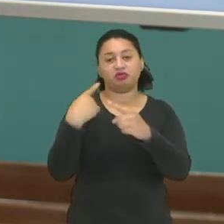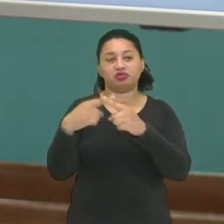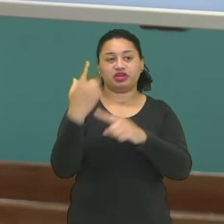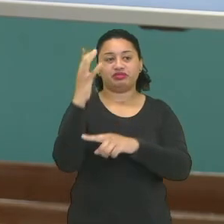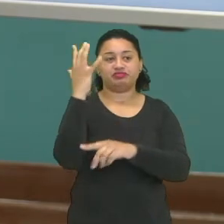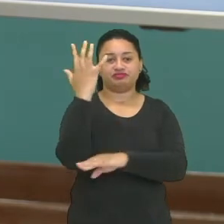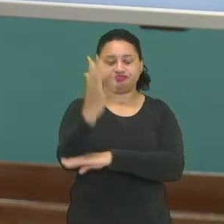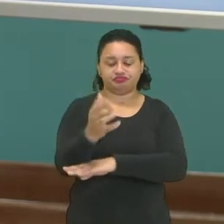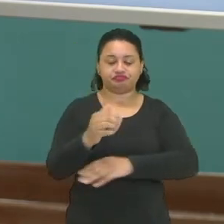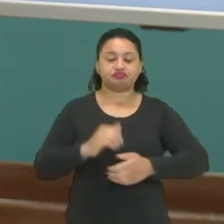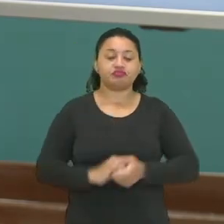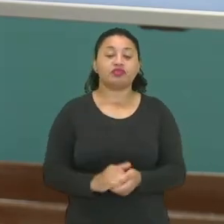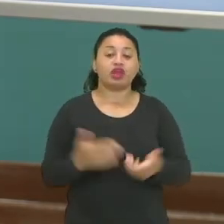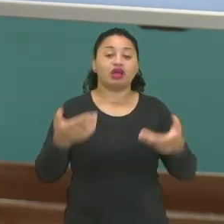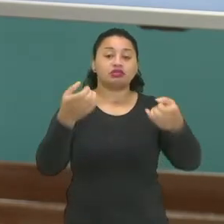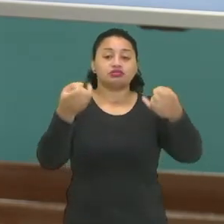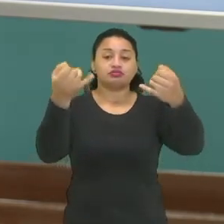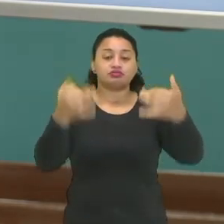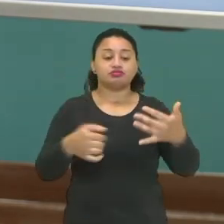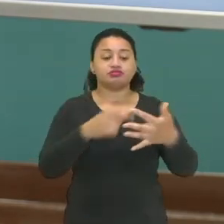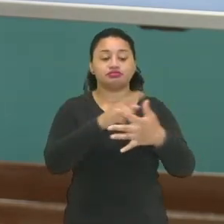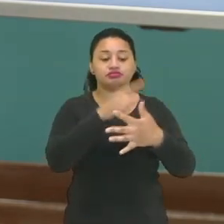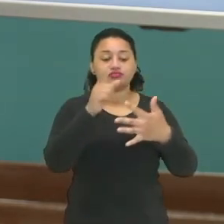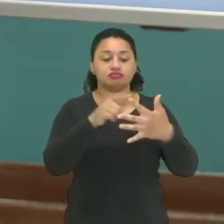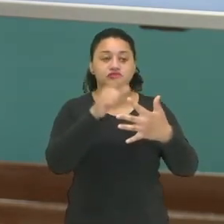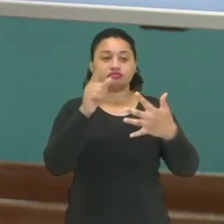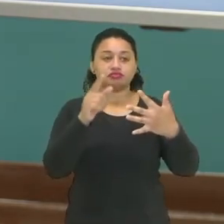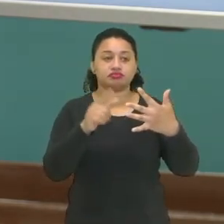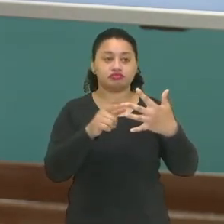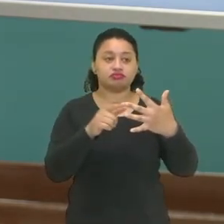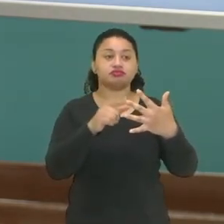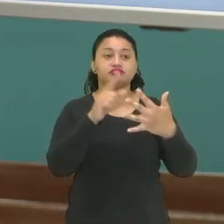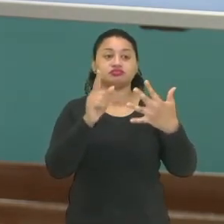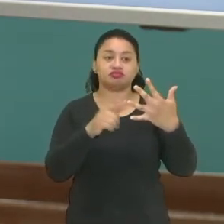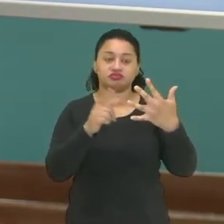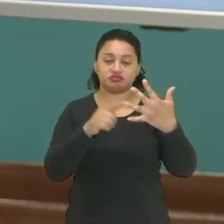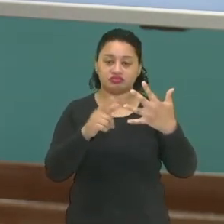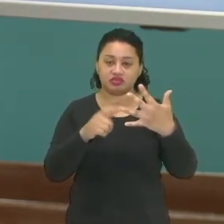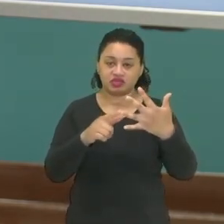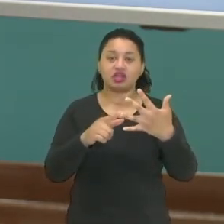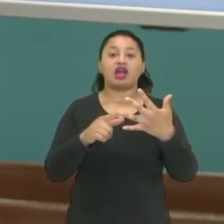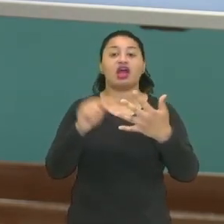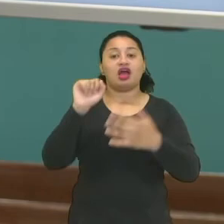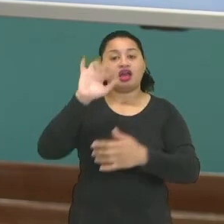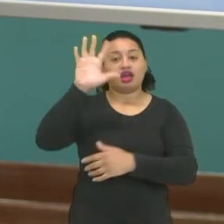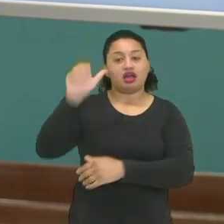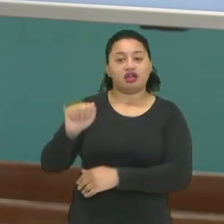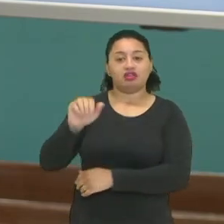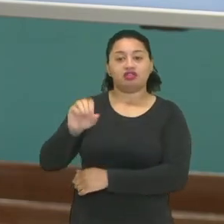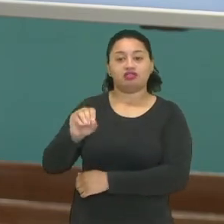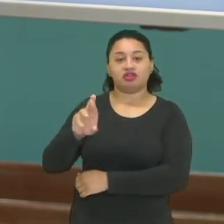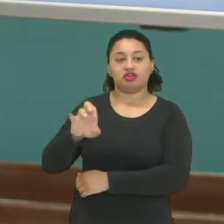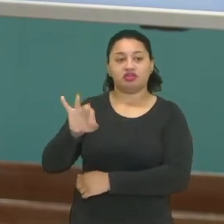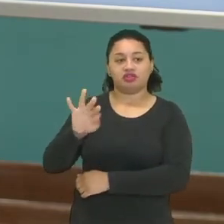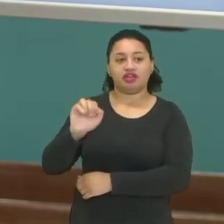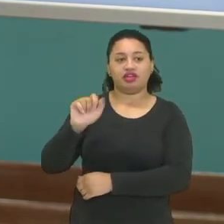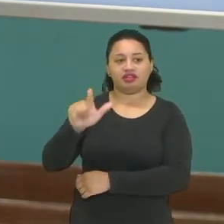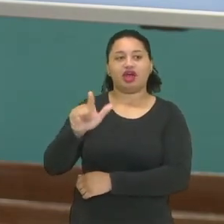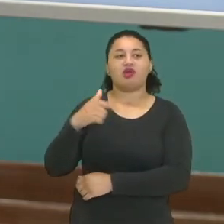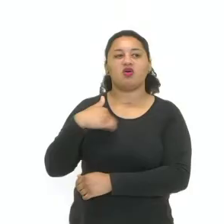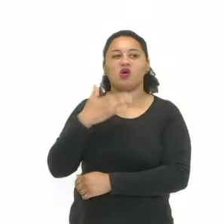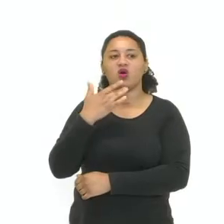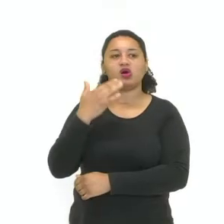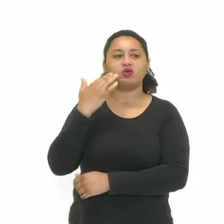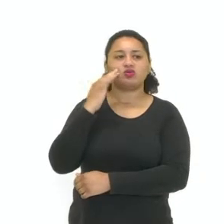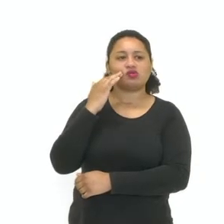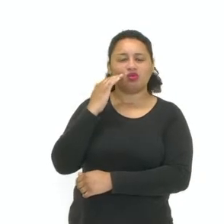África Oriental. Então, portanto, todo o lado direito aqui, né, próximo ao Oceano Índico, tá bom? Então, são países como